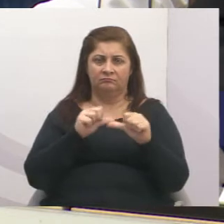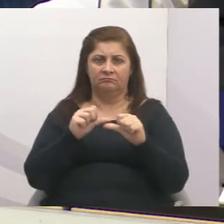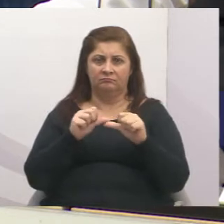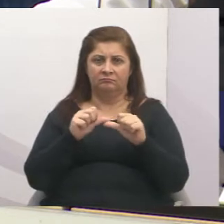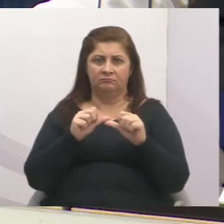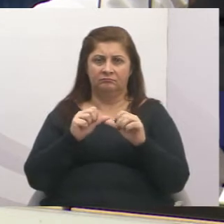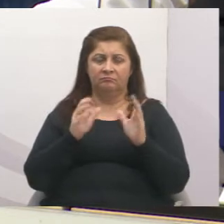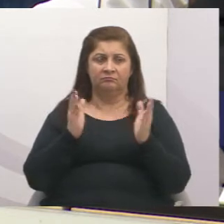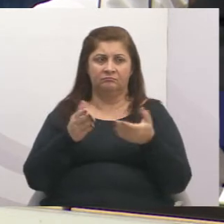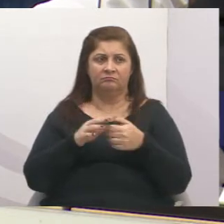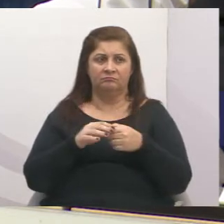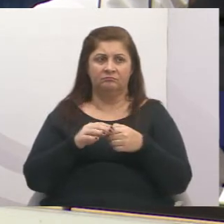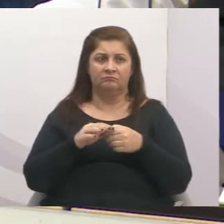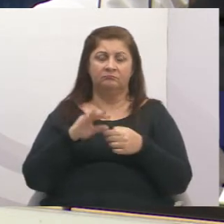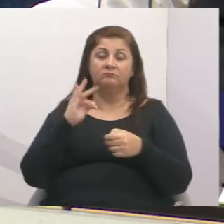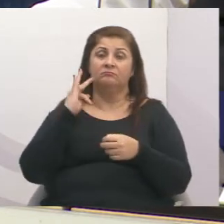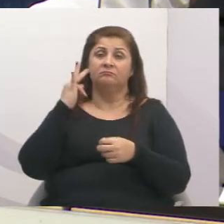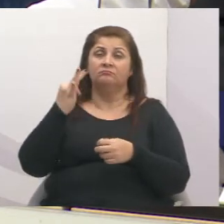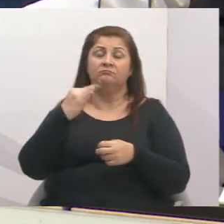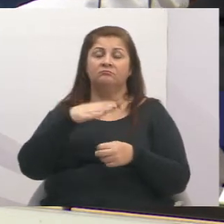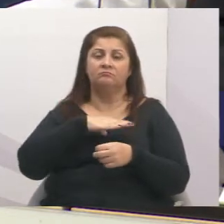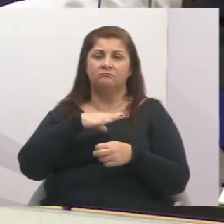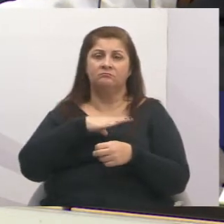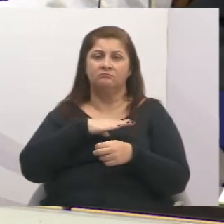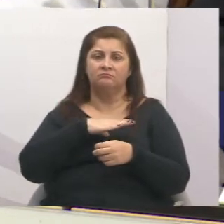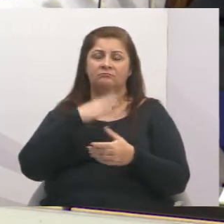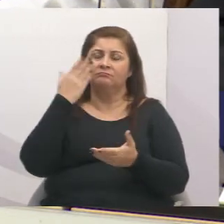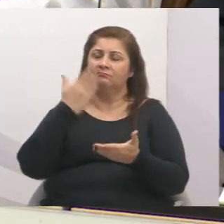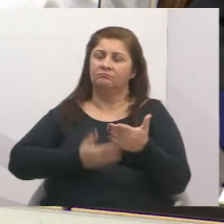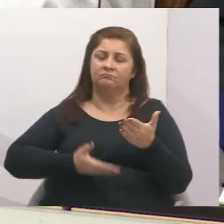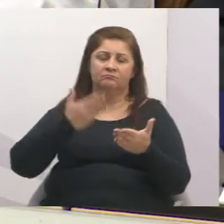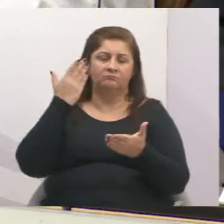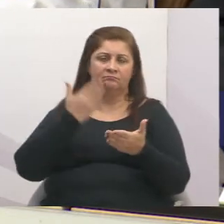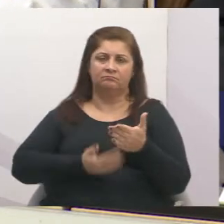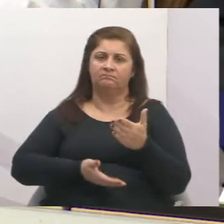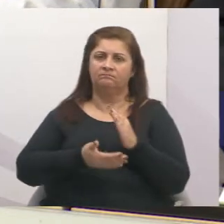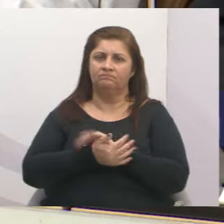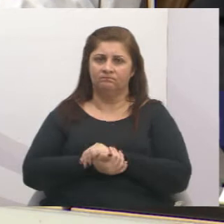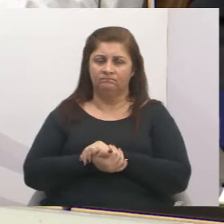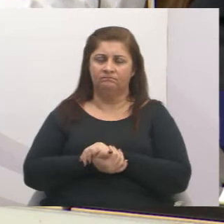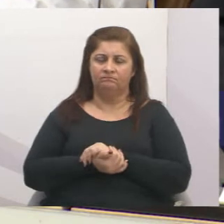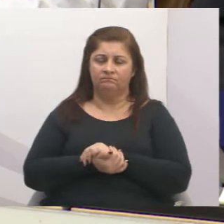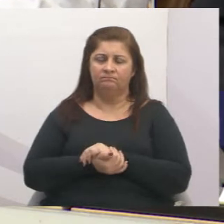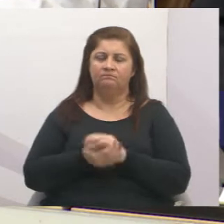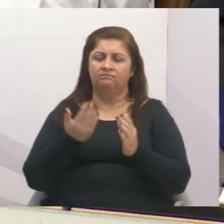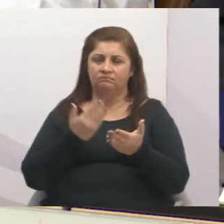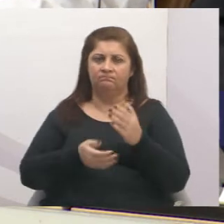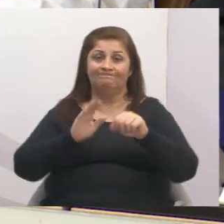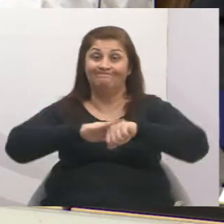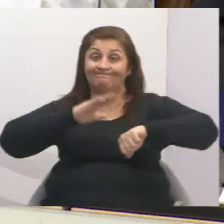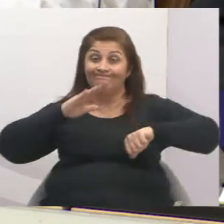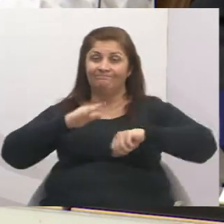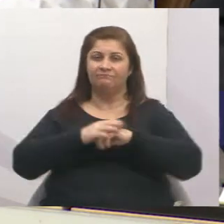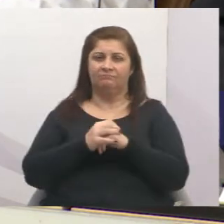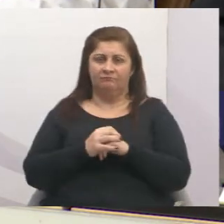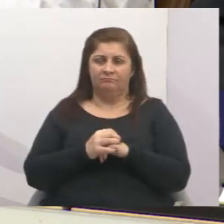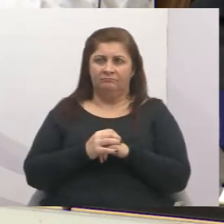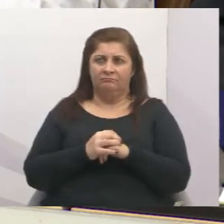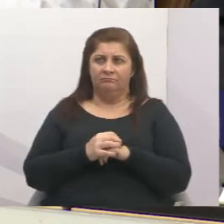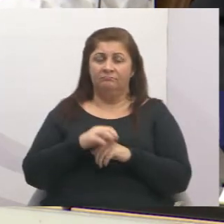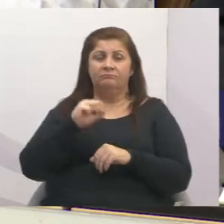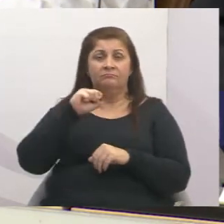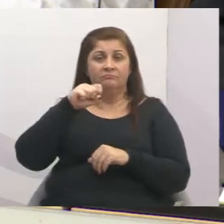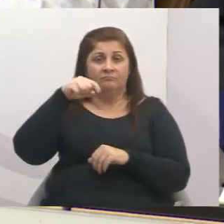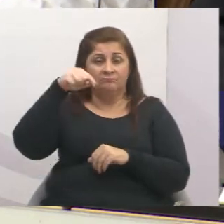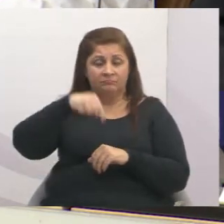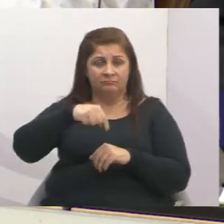o futuro da nossa cidade, os servidores públicos, pode ser ainda pior, pode ser mais prejudicado ainda. E aqui é um grande